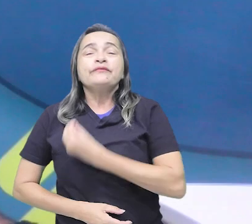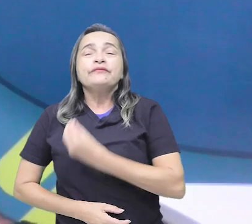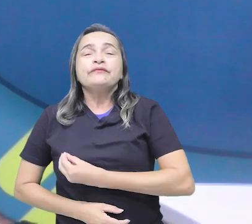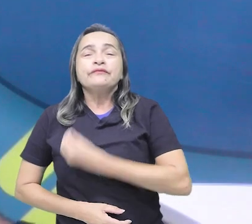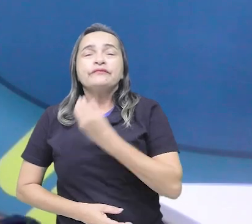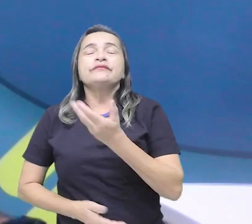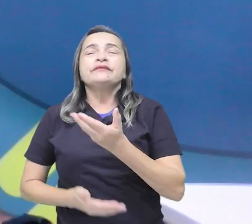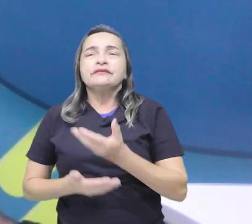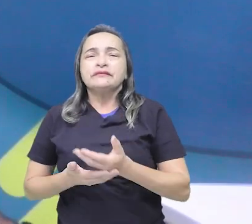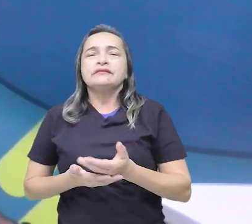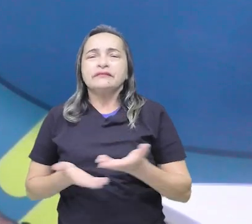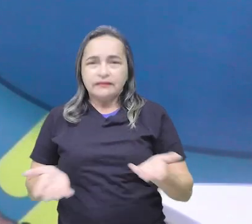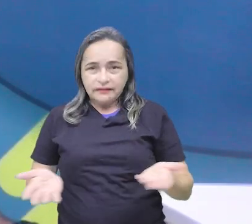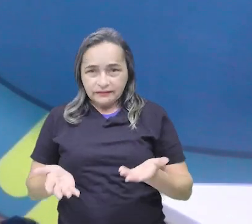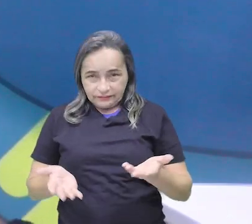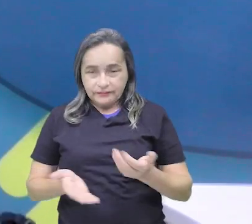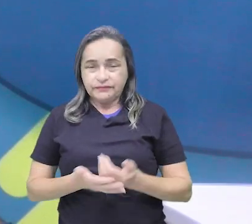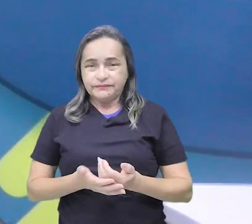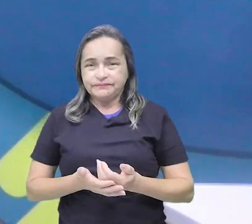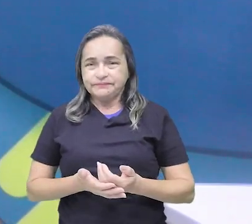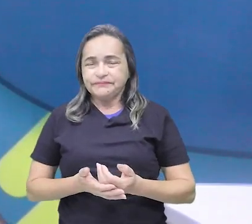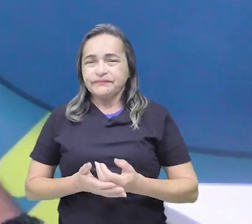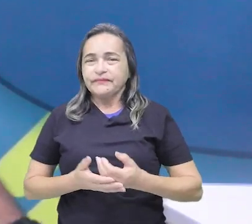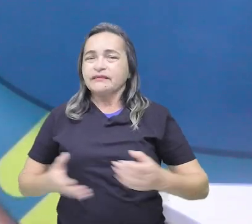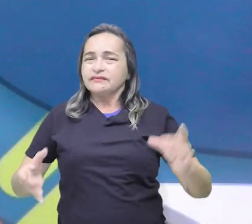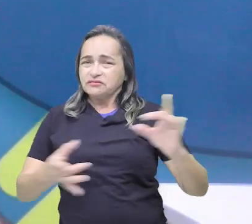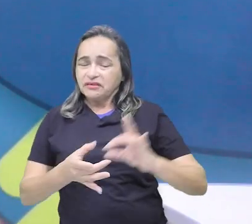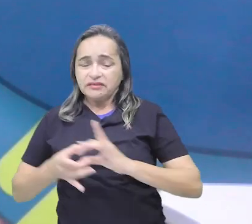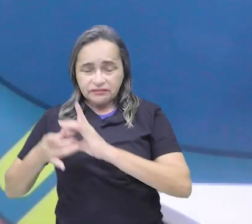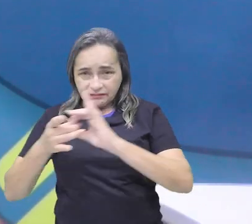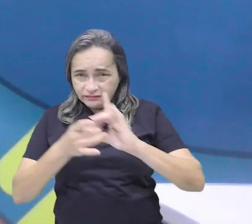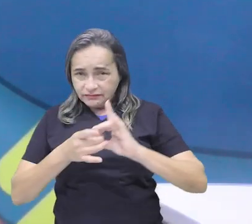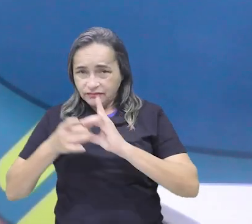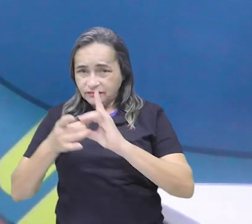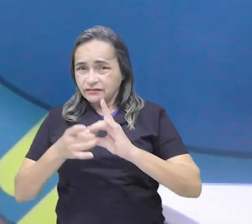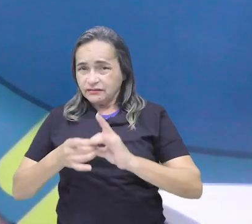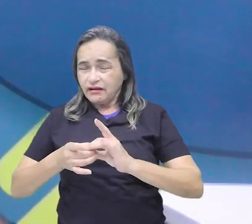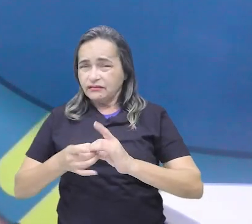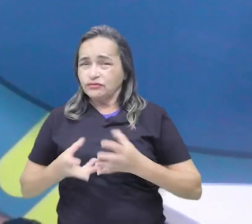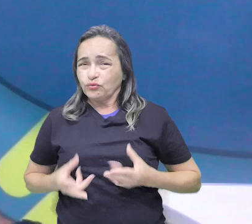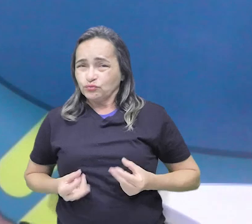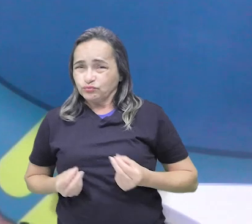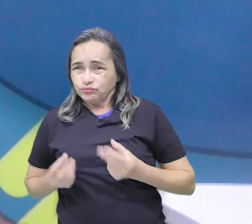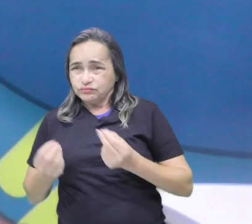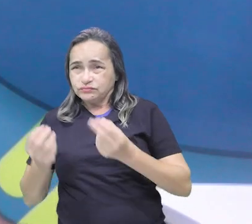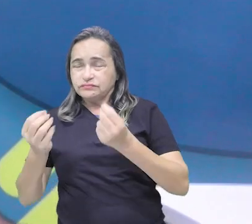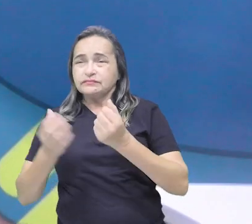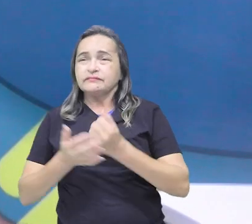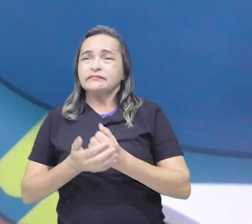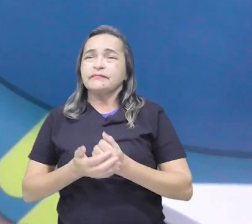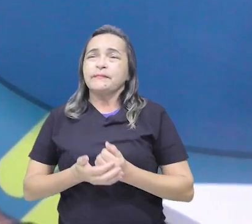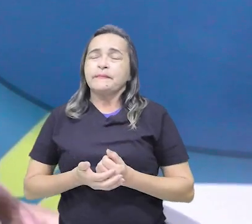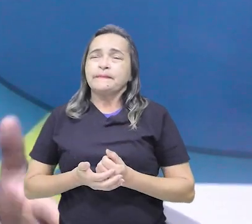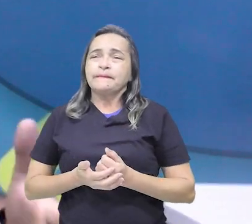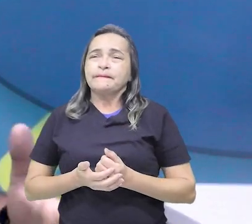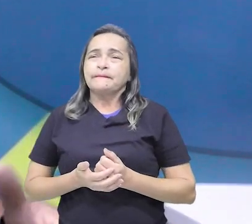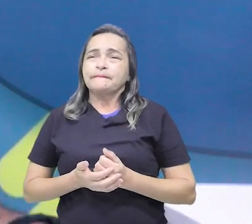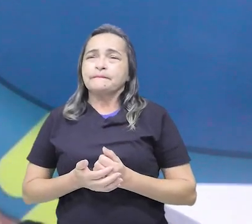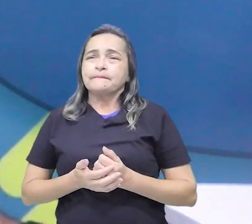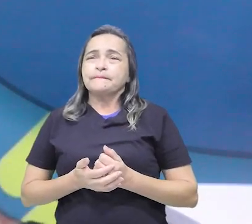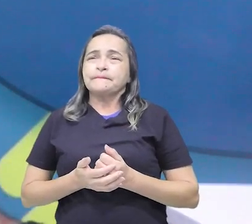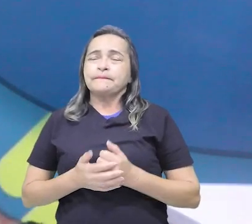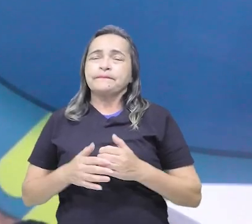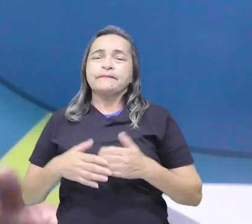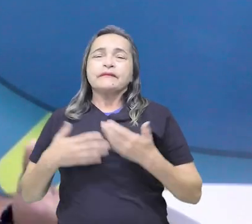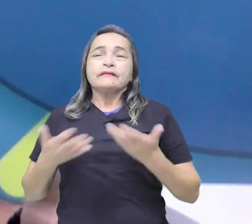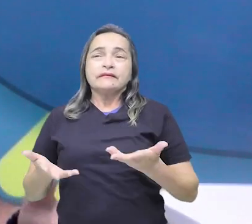com o surgimento de neoplasias malignas. A próstata não é diferente. Então, a gente deve levar em consideração que estilos que não